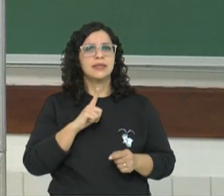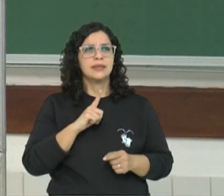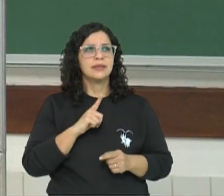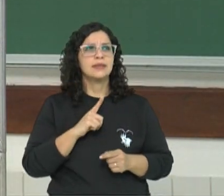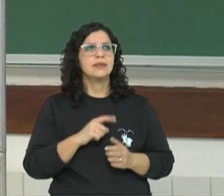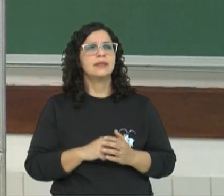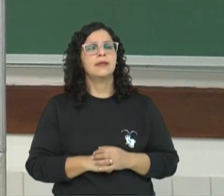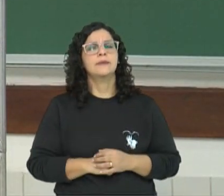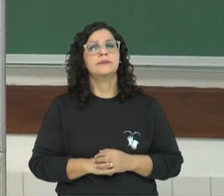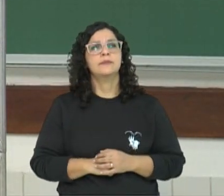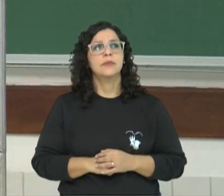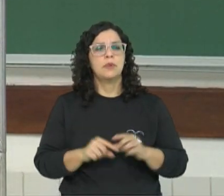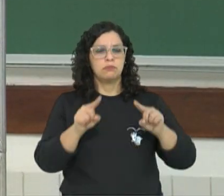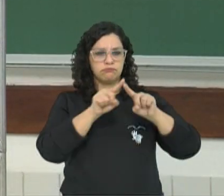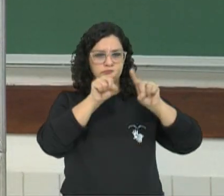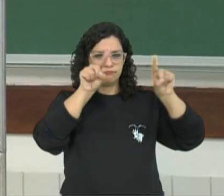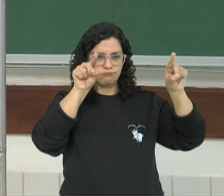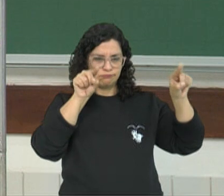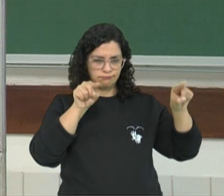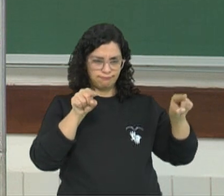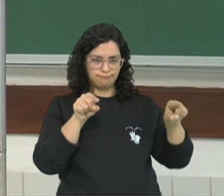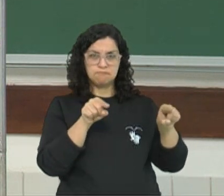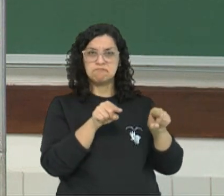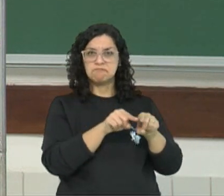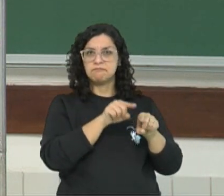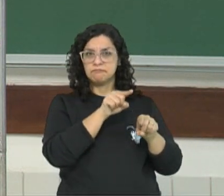terá em um recipiente,